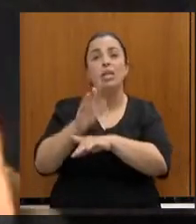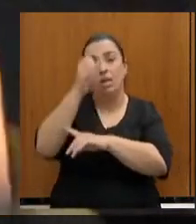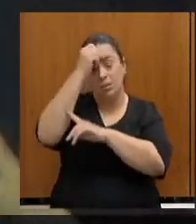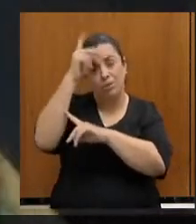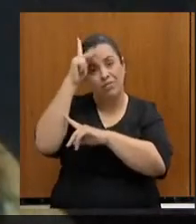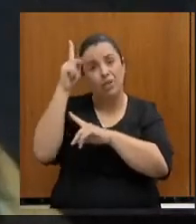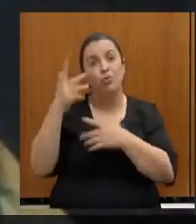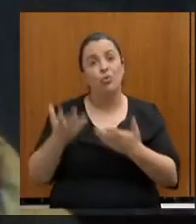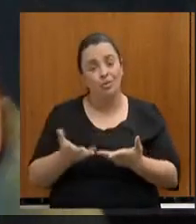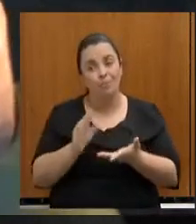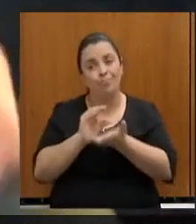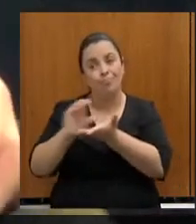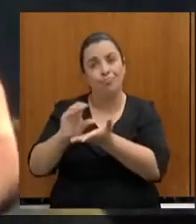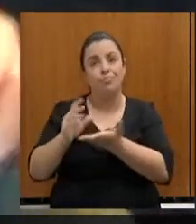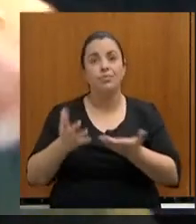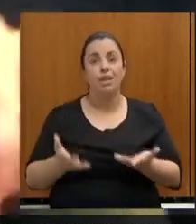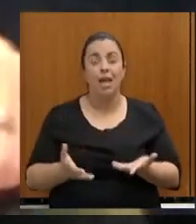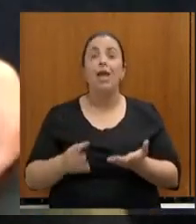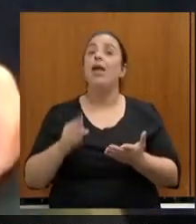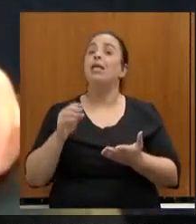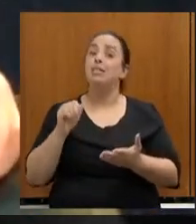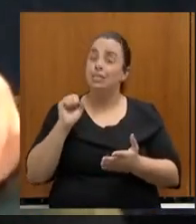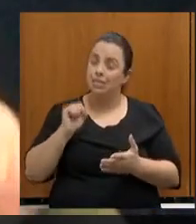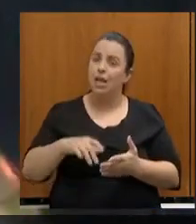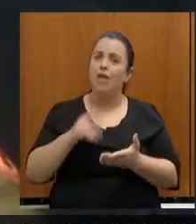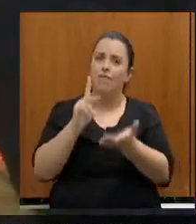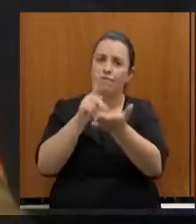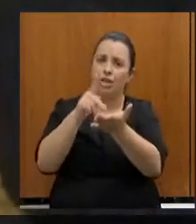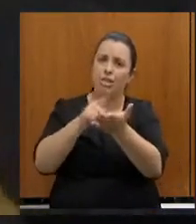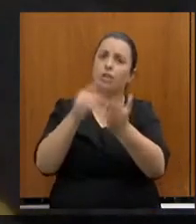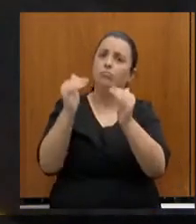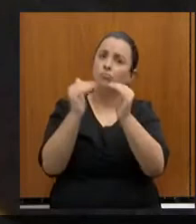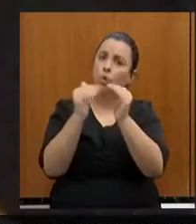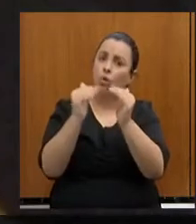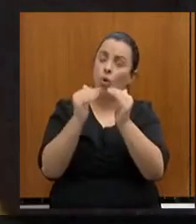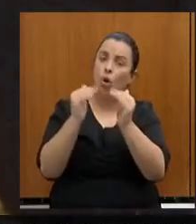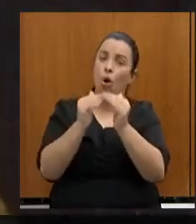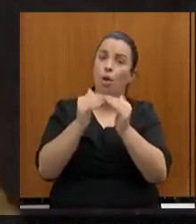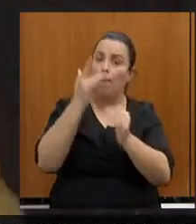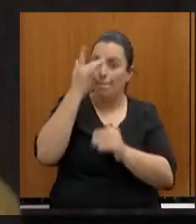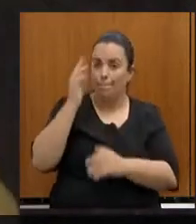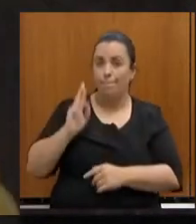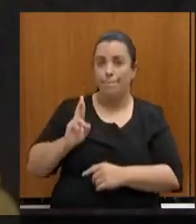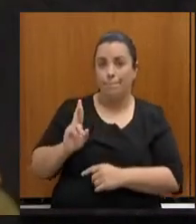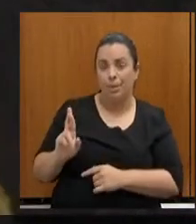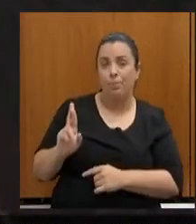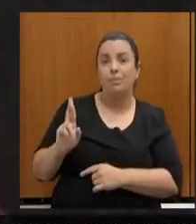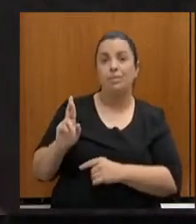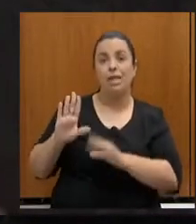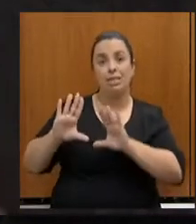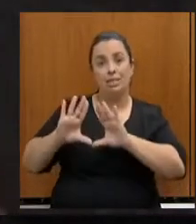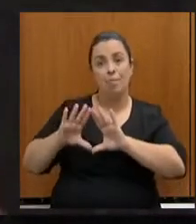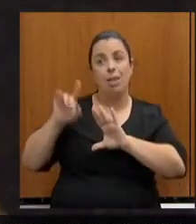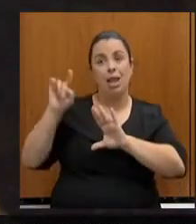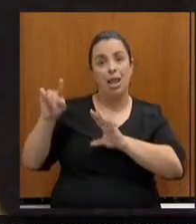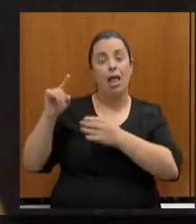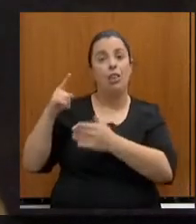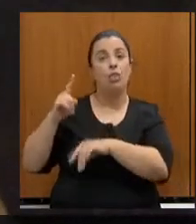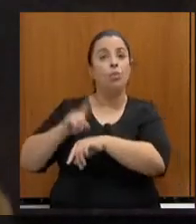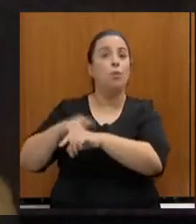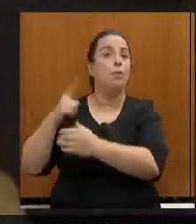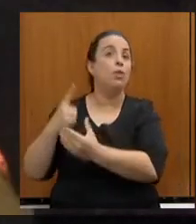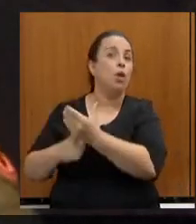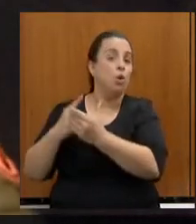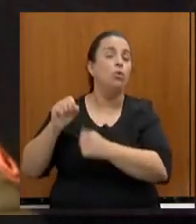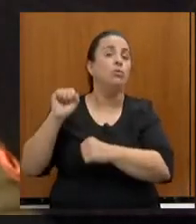faltou assim Assembleia a população do arco tens houve tempo para refazermos e seguimos